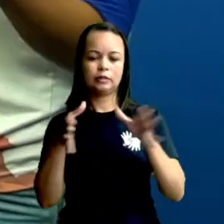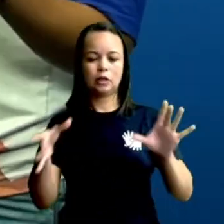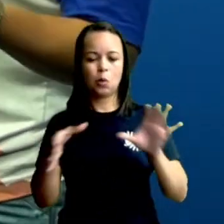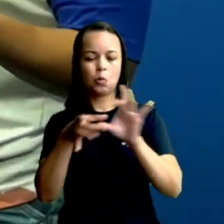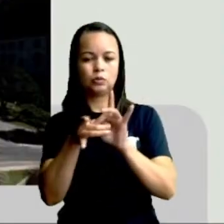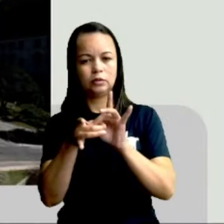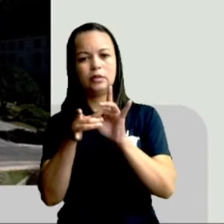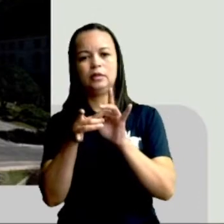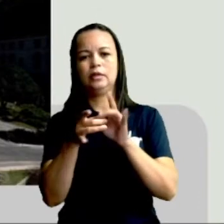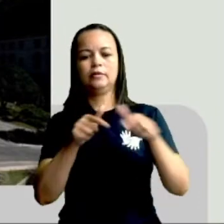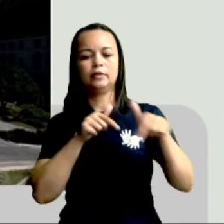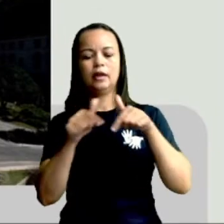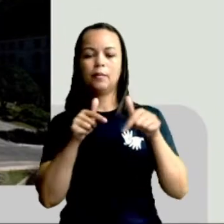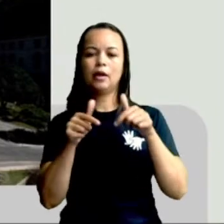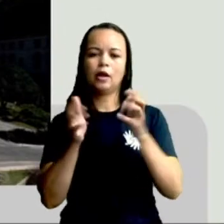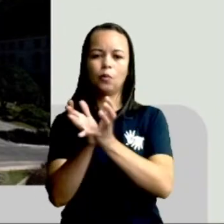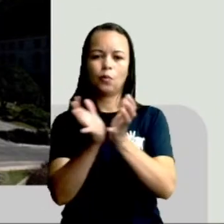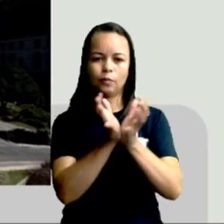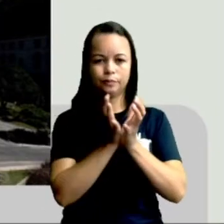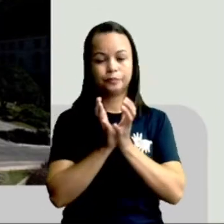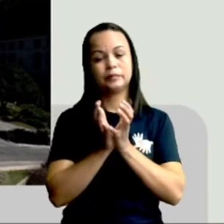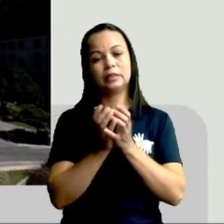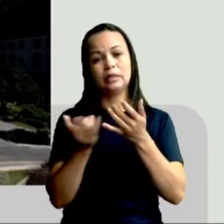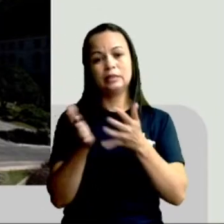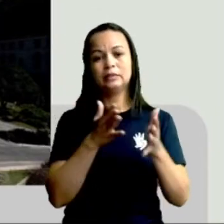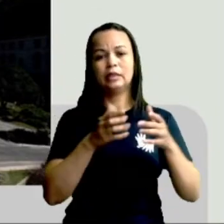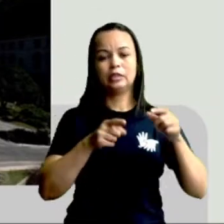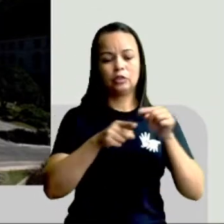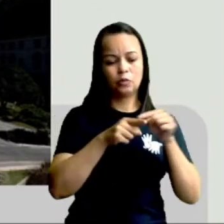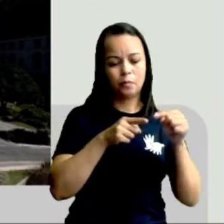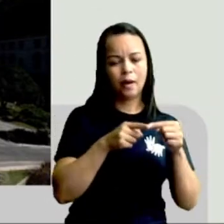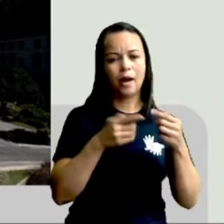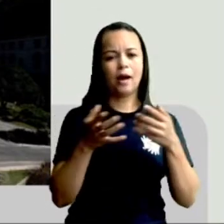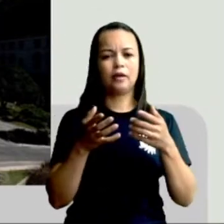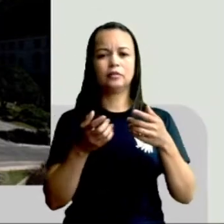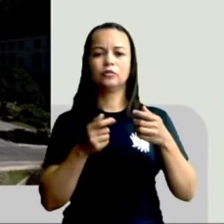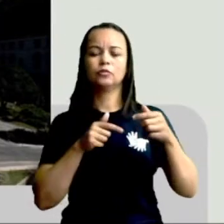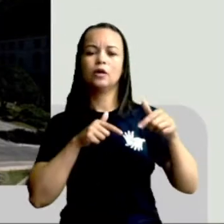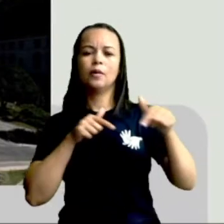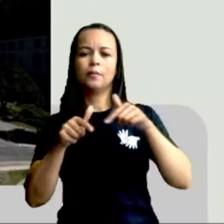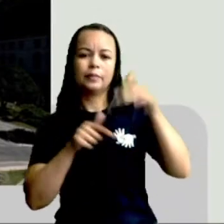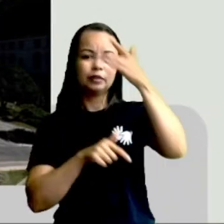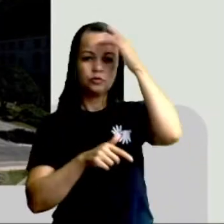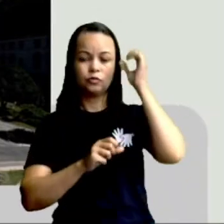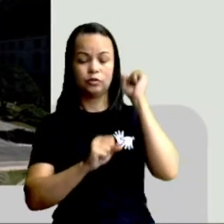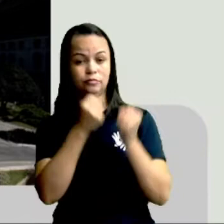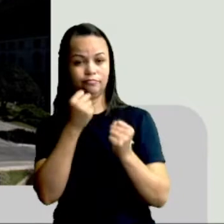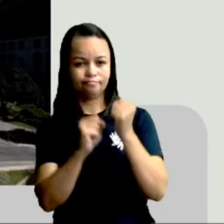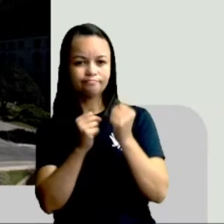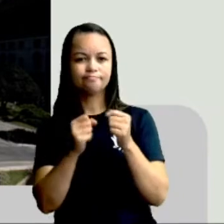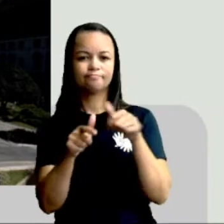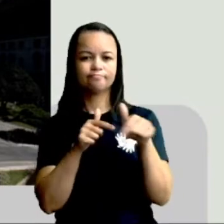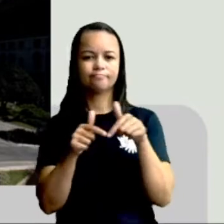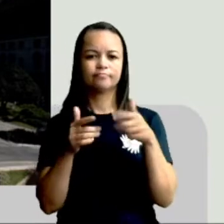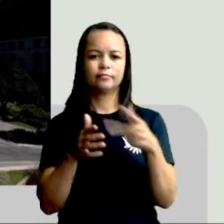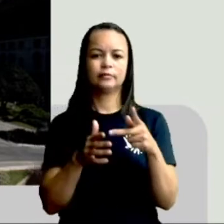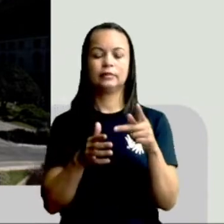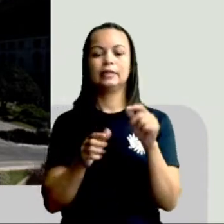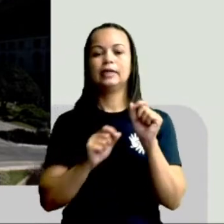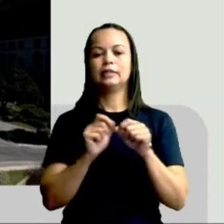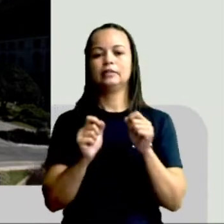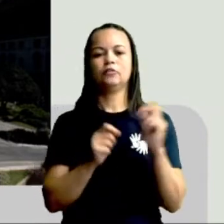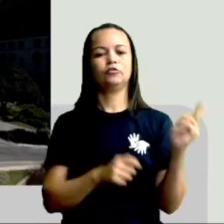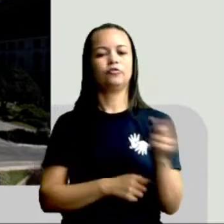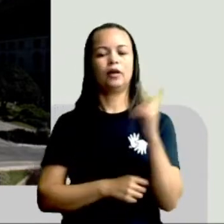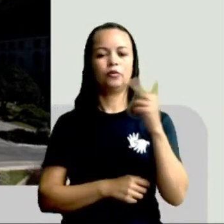unirem e trabalharem mais como equipes, seja nos bairros, entre funcionários de empresa, seja o que for. E isso pode afetar os valores